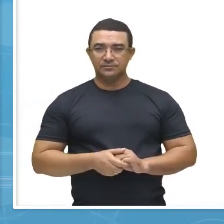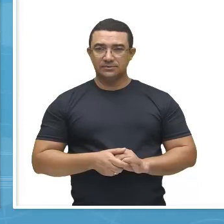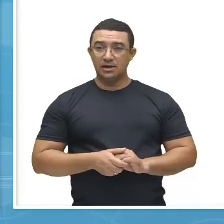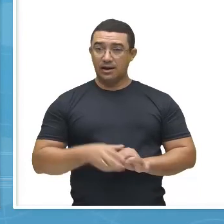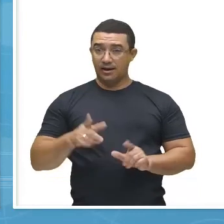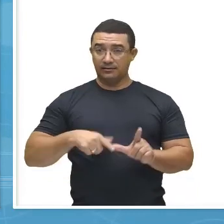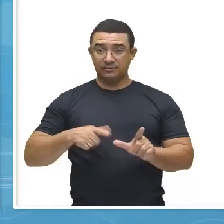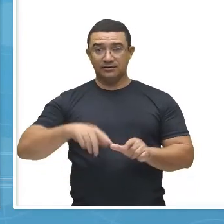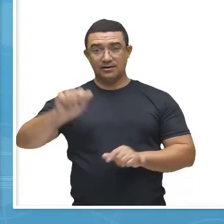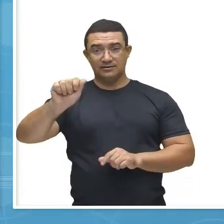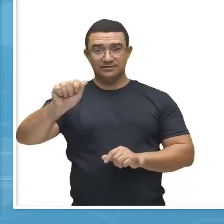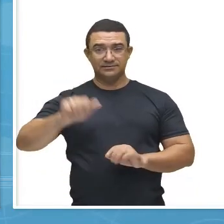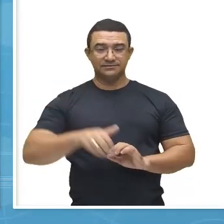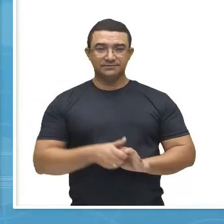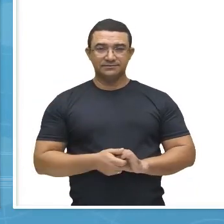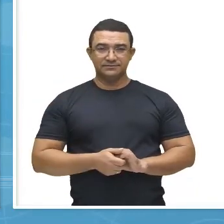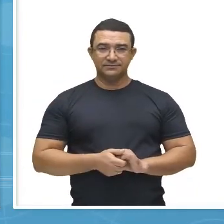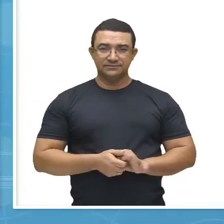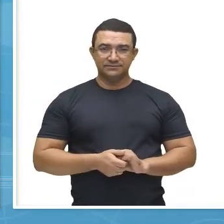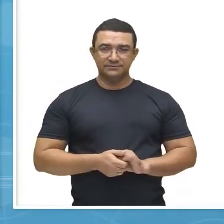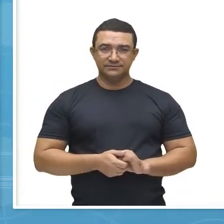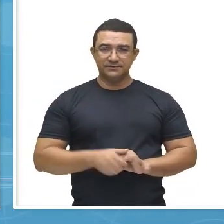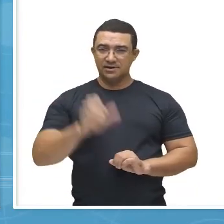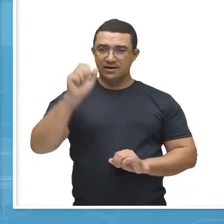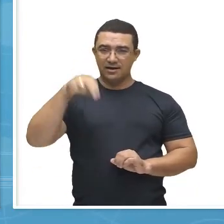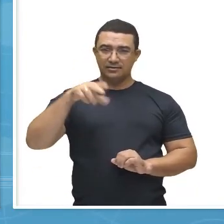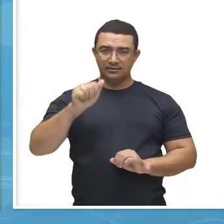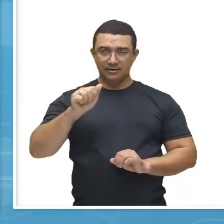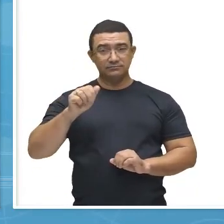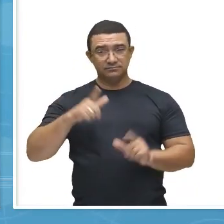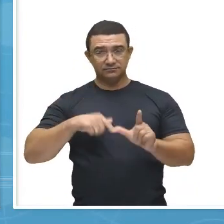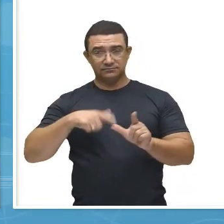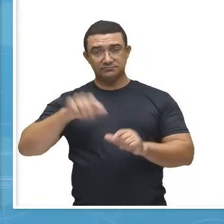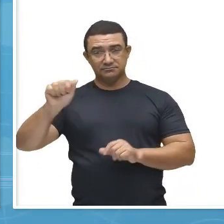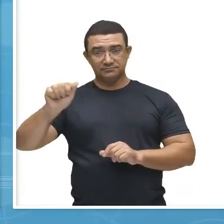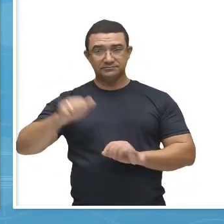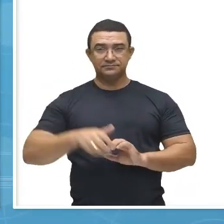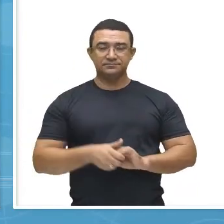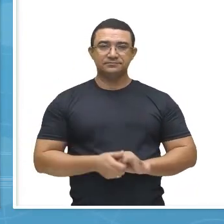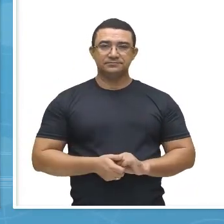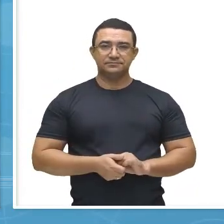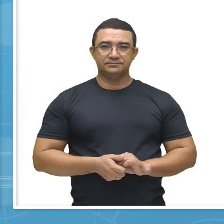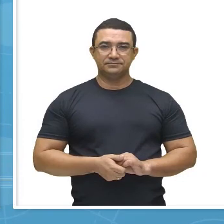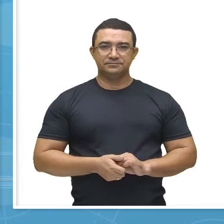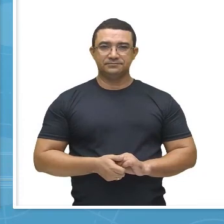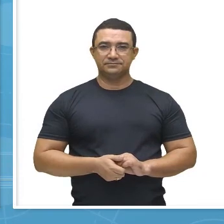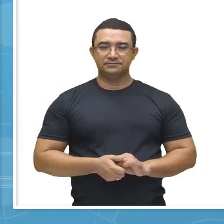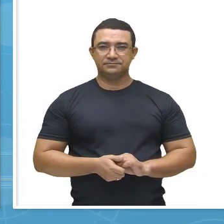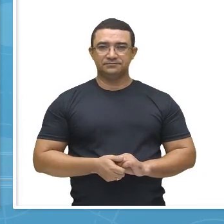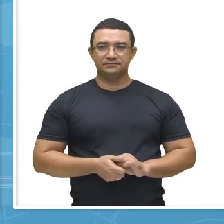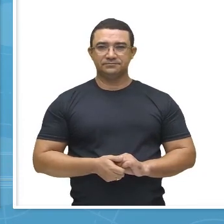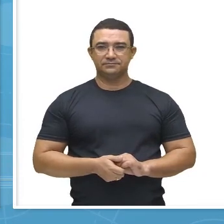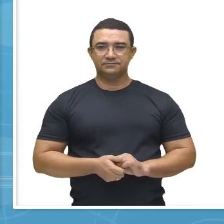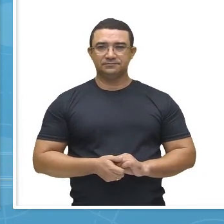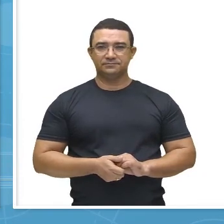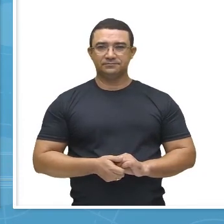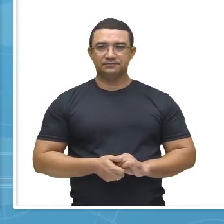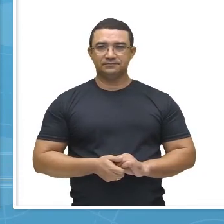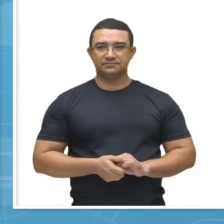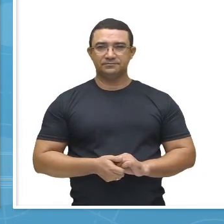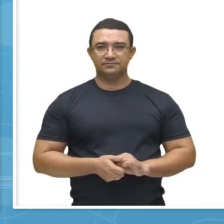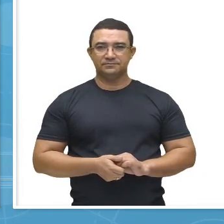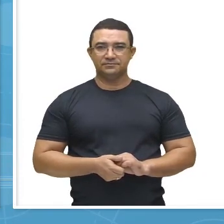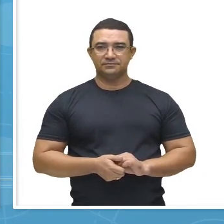A, né? É, a Ana Carolina, letra A, tá? Quem mais aqui? Só gente